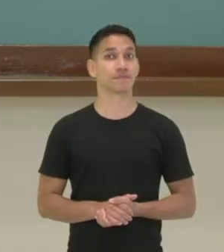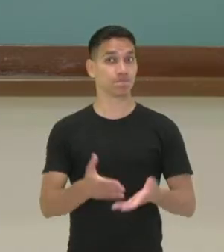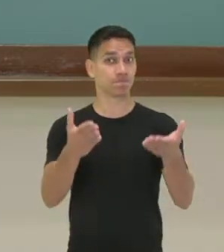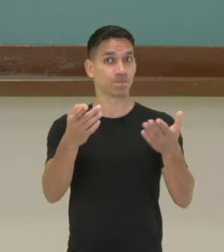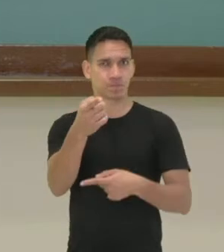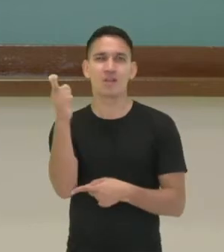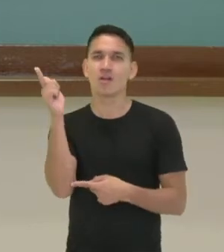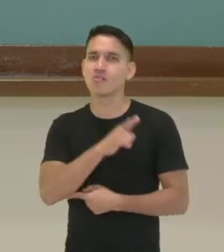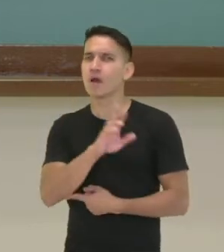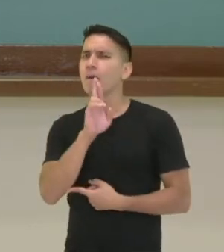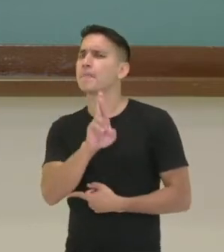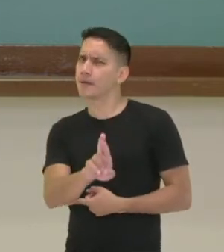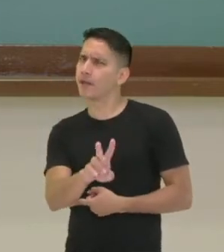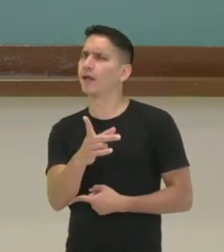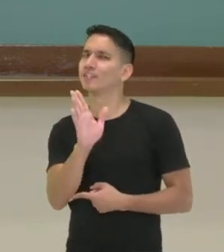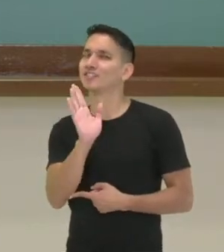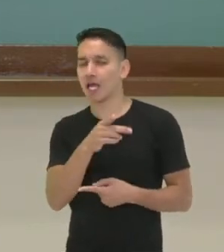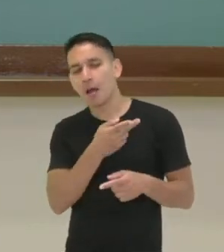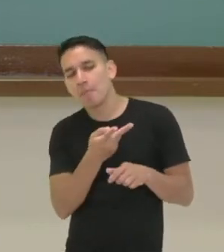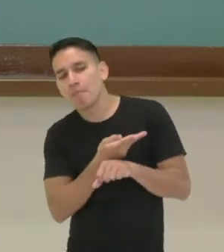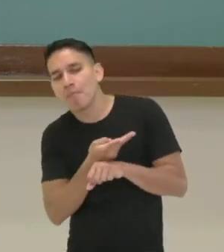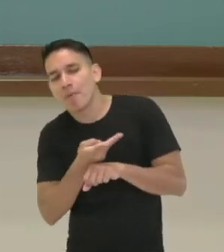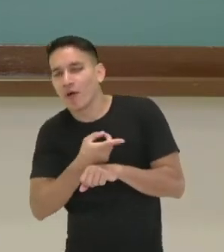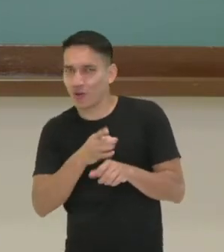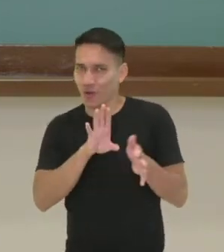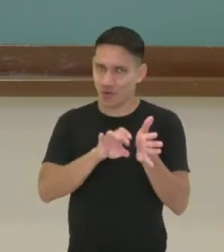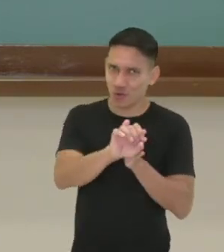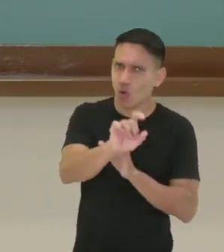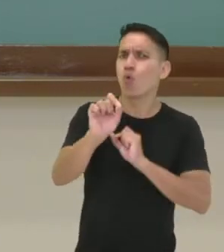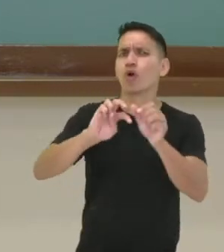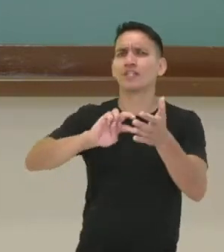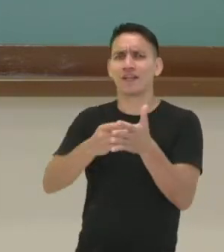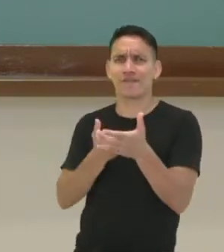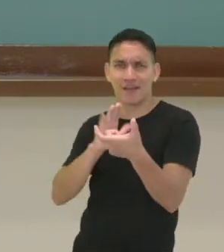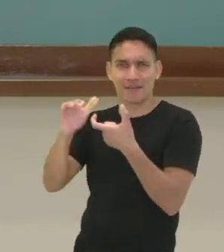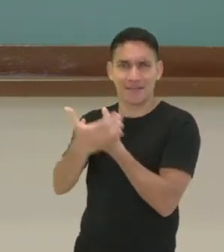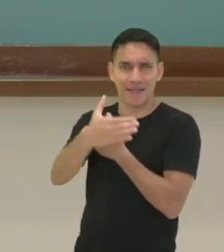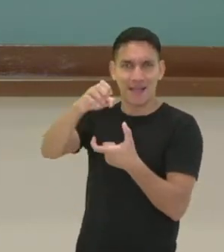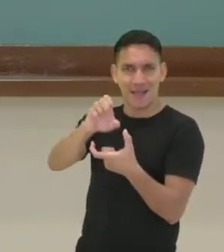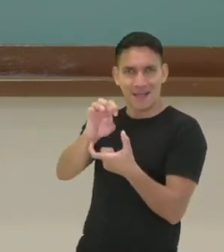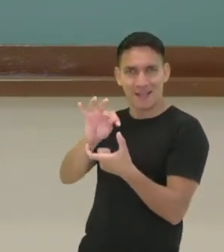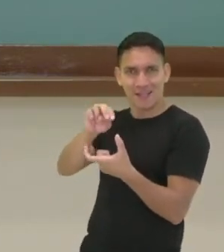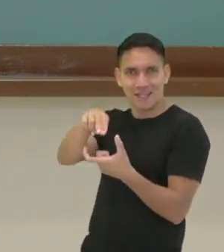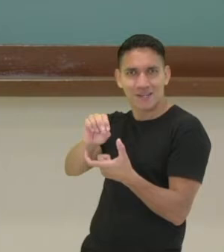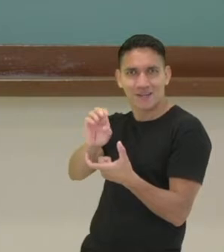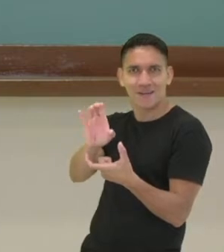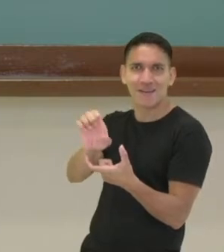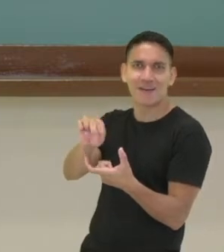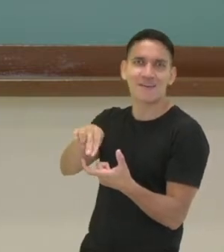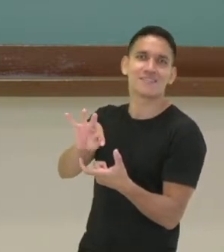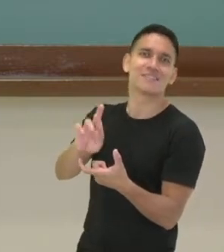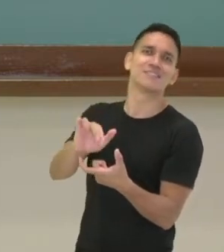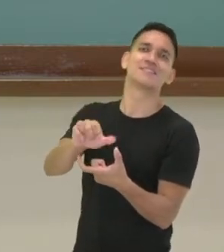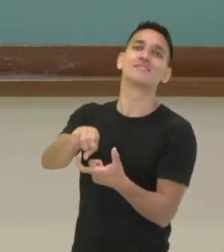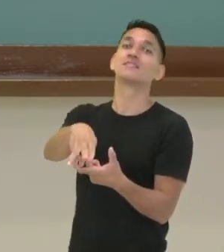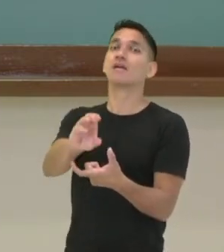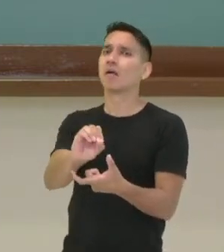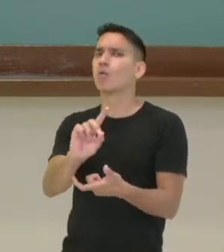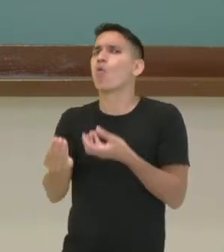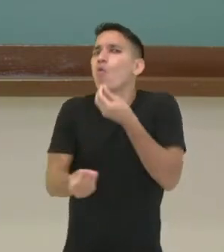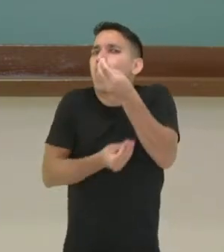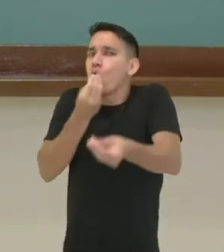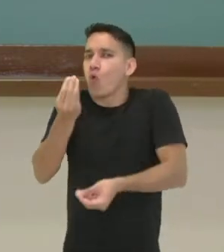E aí, conseguiu responder? Deu um Google aí, pesquisou o que é etnocentrismo, né? Como que o etnocentrismo